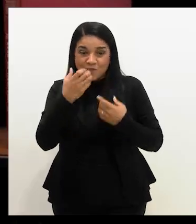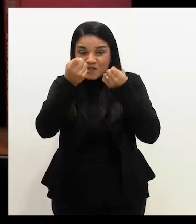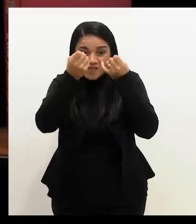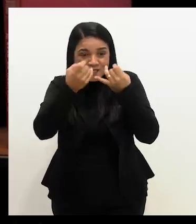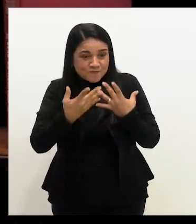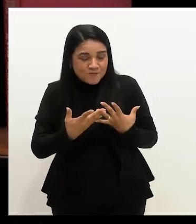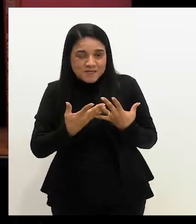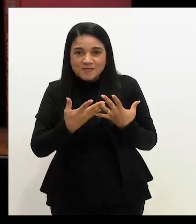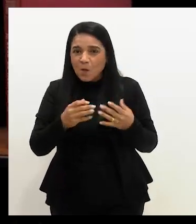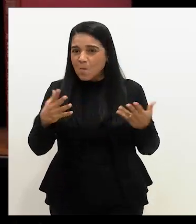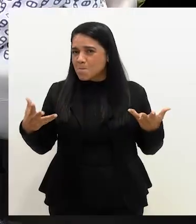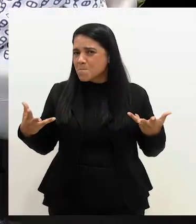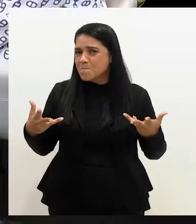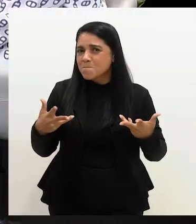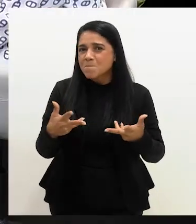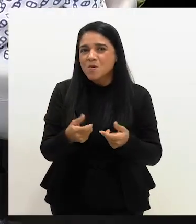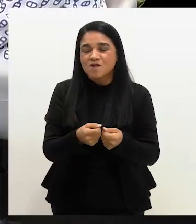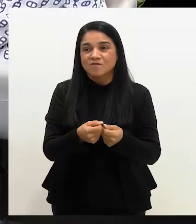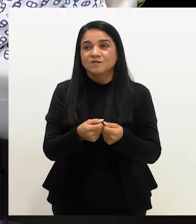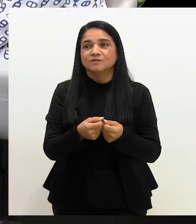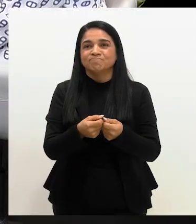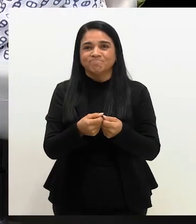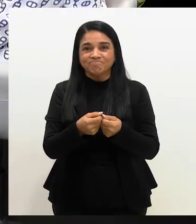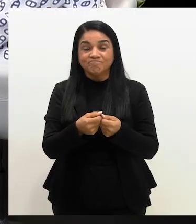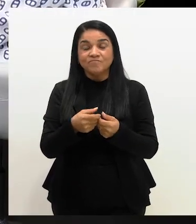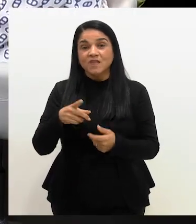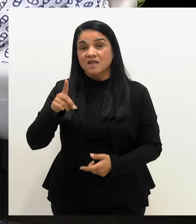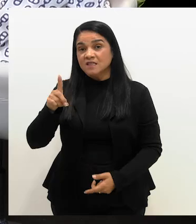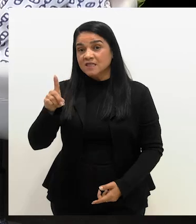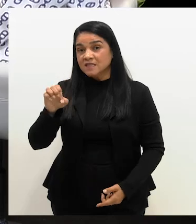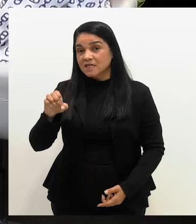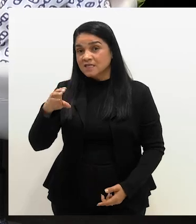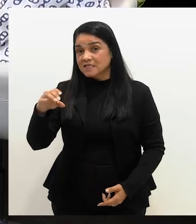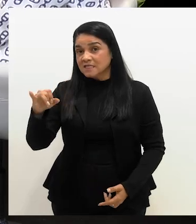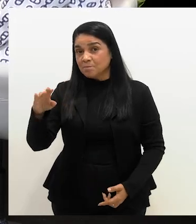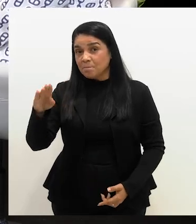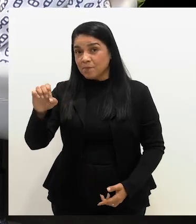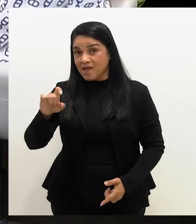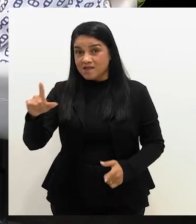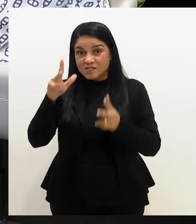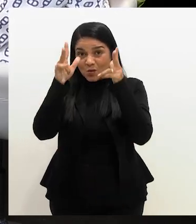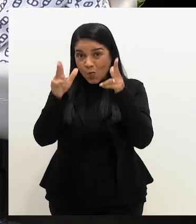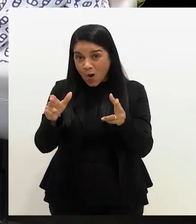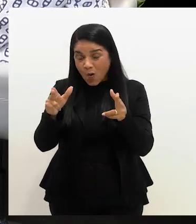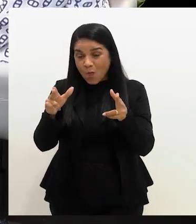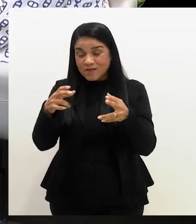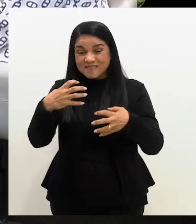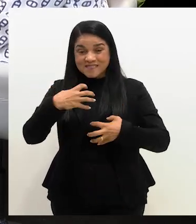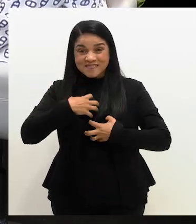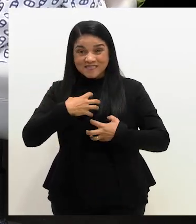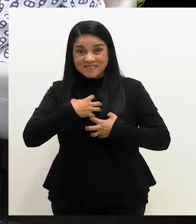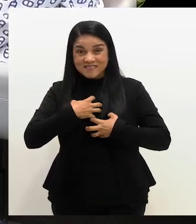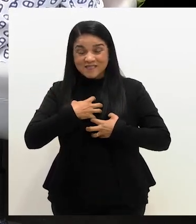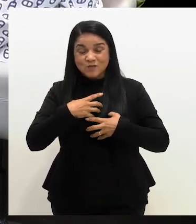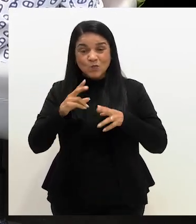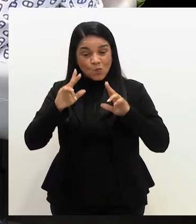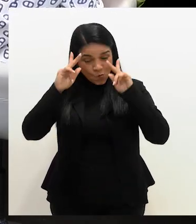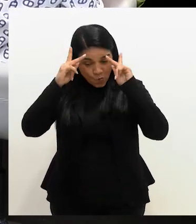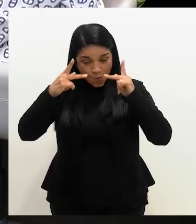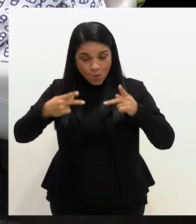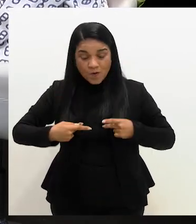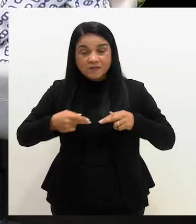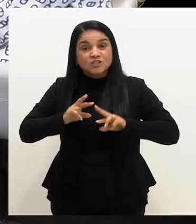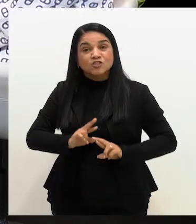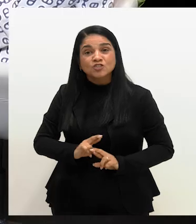Nossa, que explicação mais extraordinária, porque apesar do decibel poder ser igual, sim, a sensação humana é diferente,